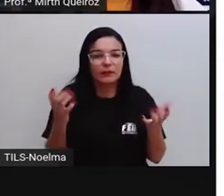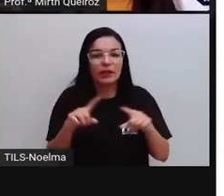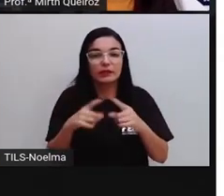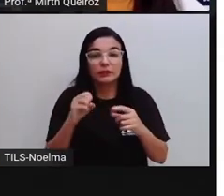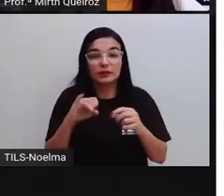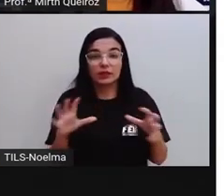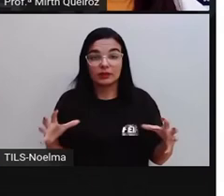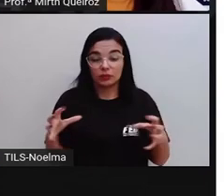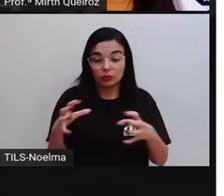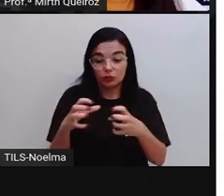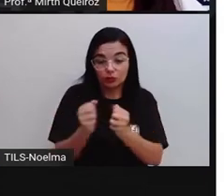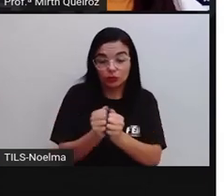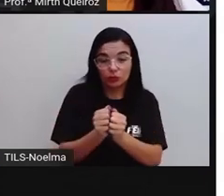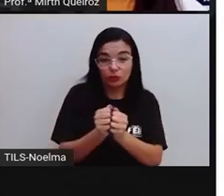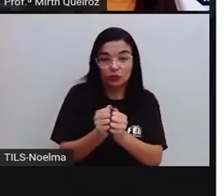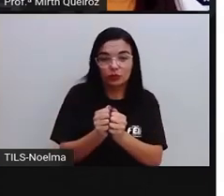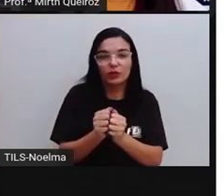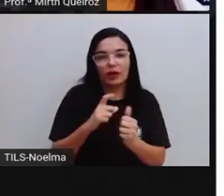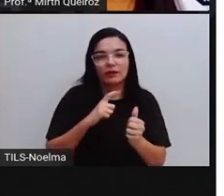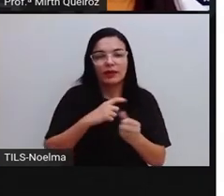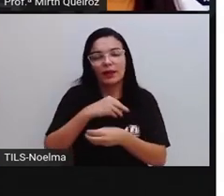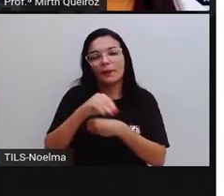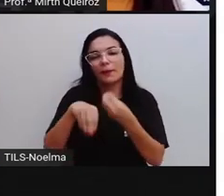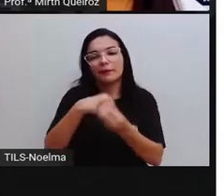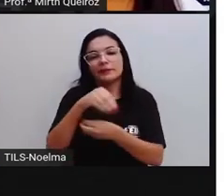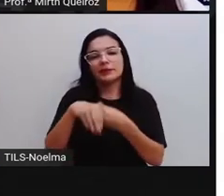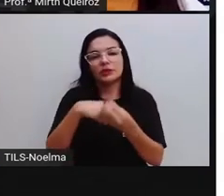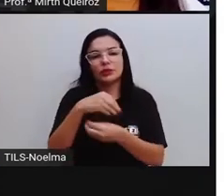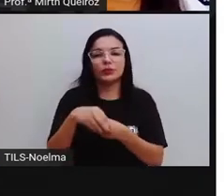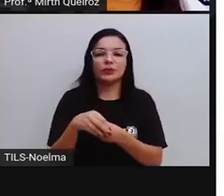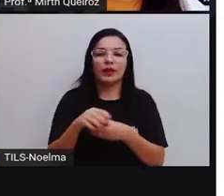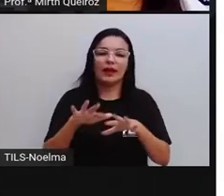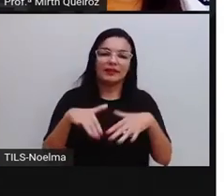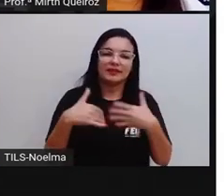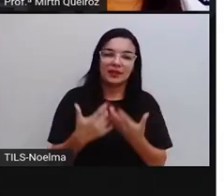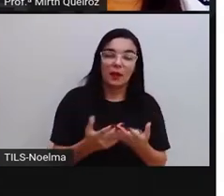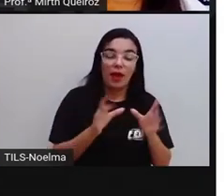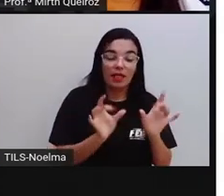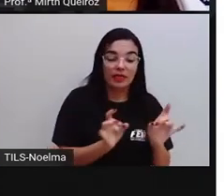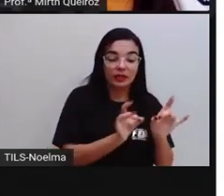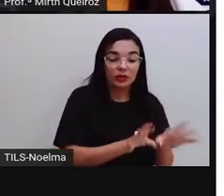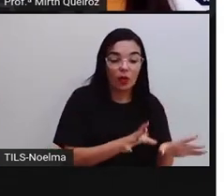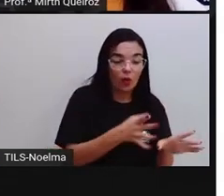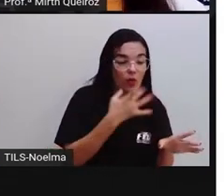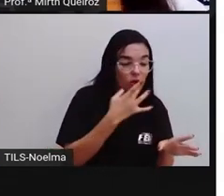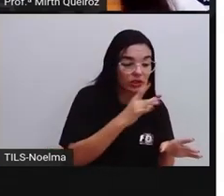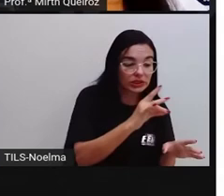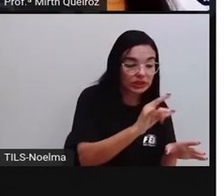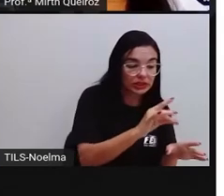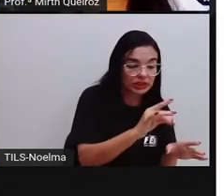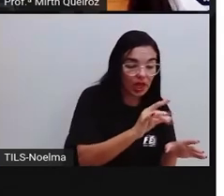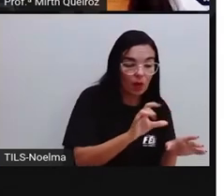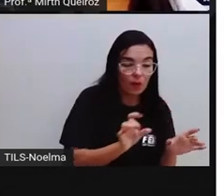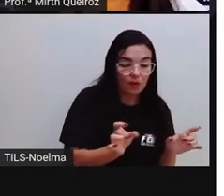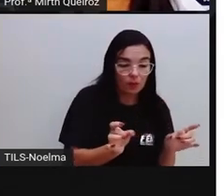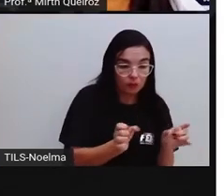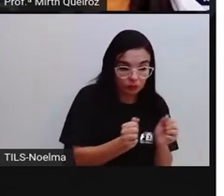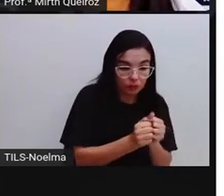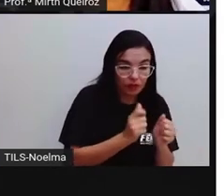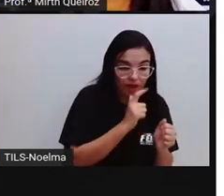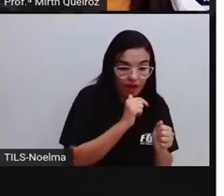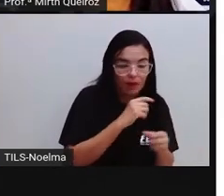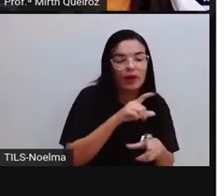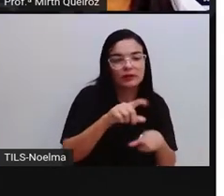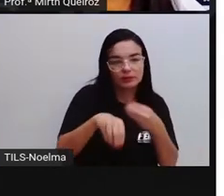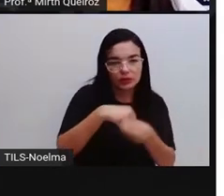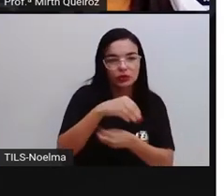ali, nós vamos ter uma densidade intermediária. Então, ela deixou de ser uma substância pura e se tornou aí uma